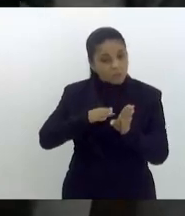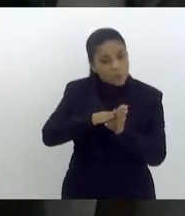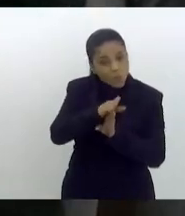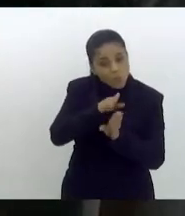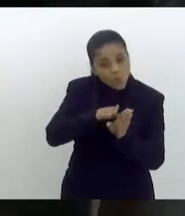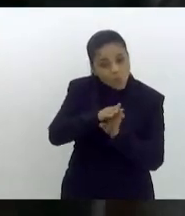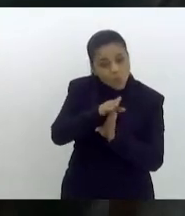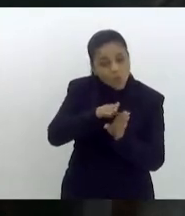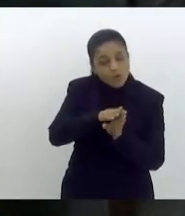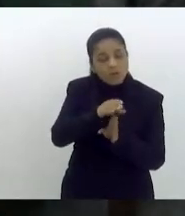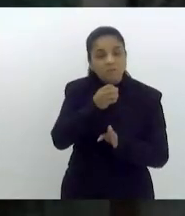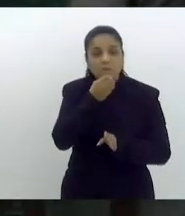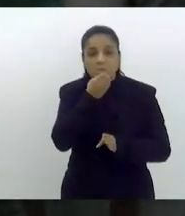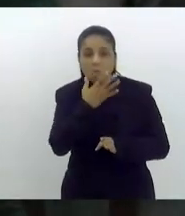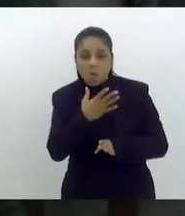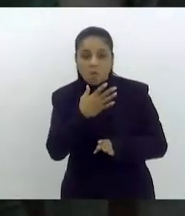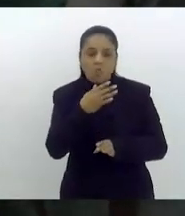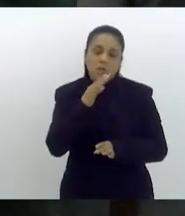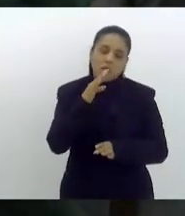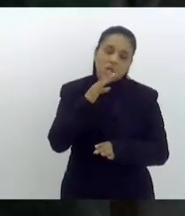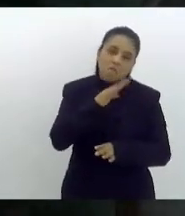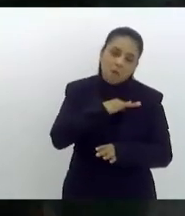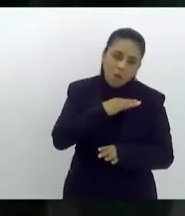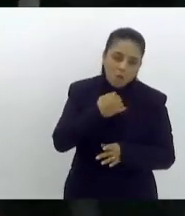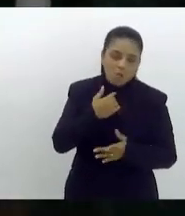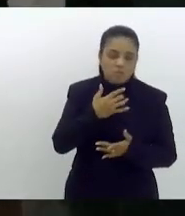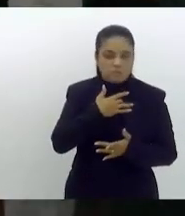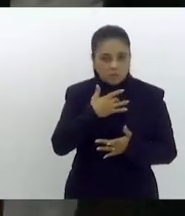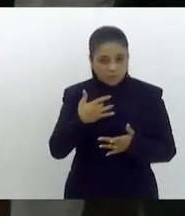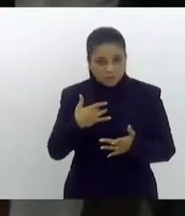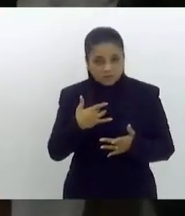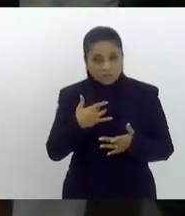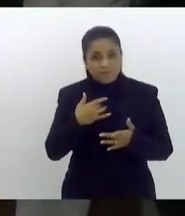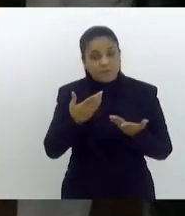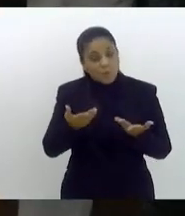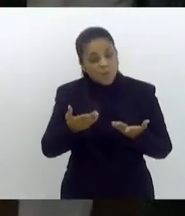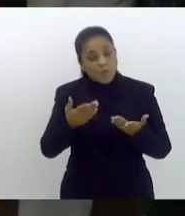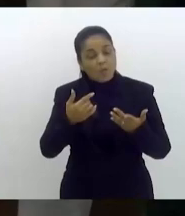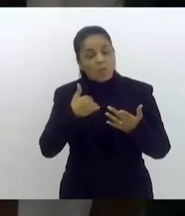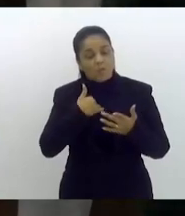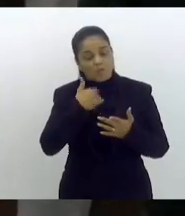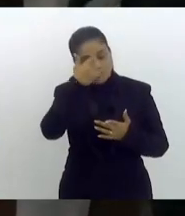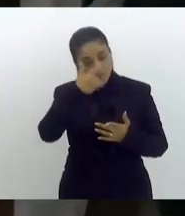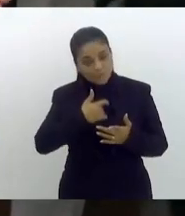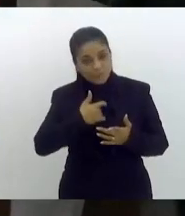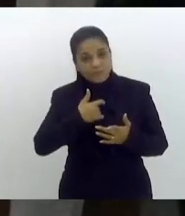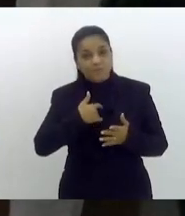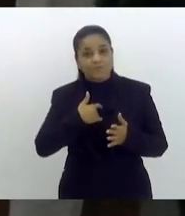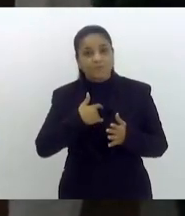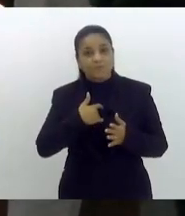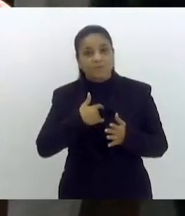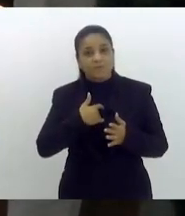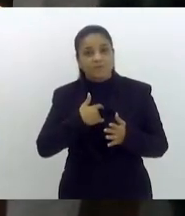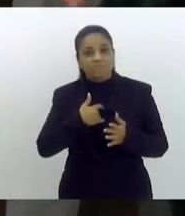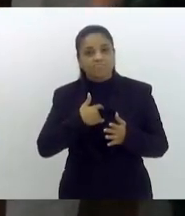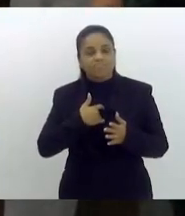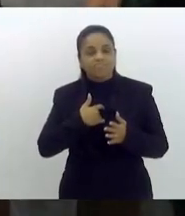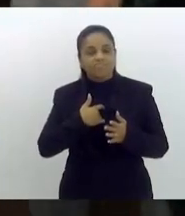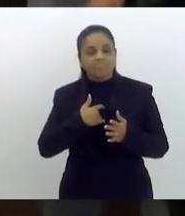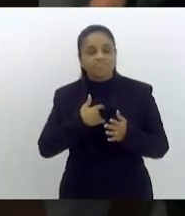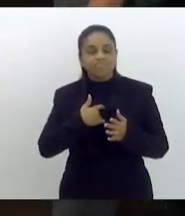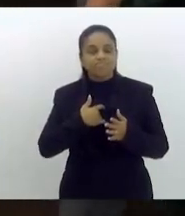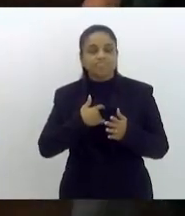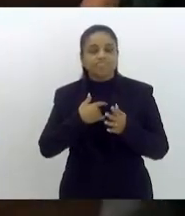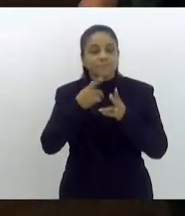para saber aquilo que faz bem o que faz mal e eu então ratifico a o que o nosso Deputado Rodrigo